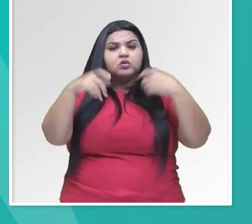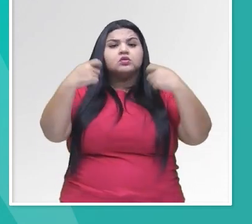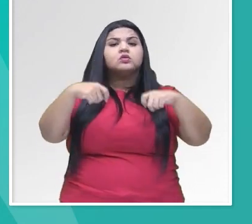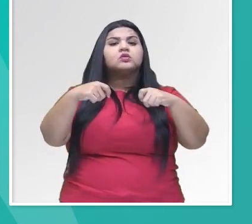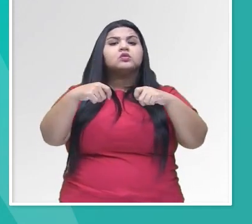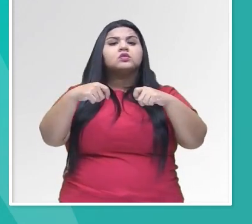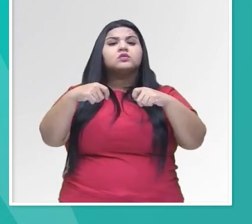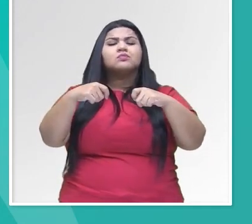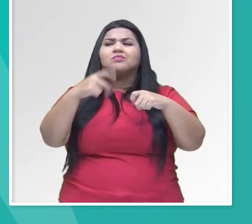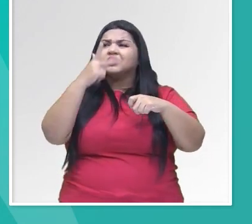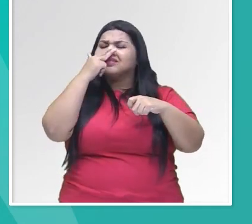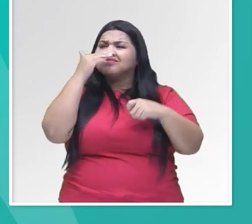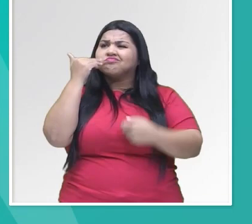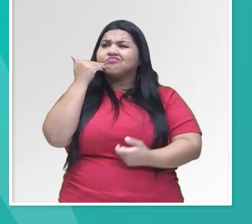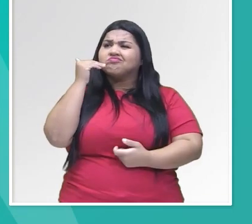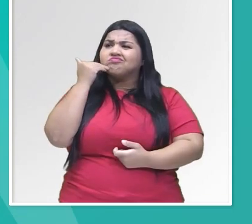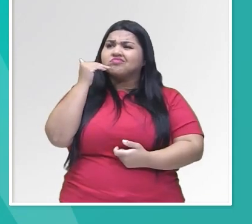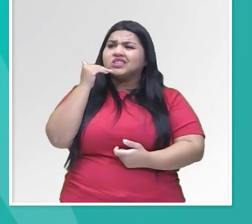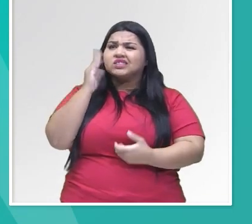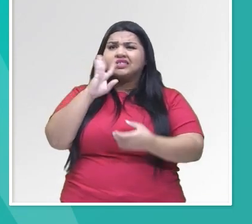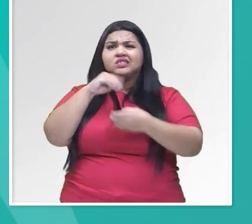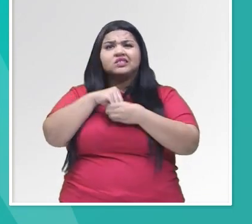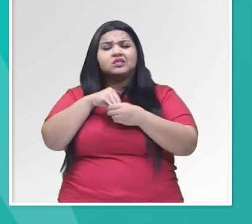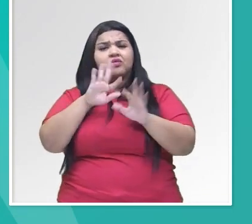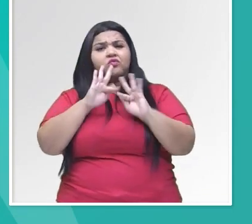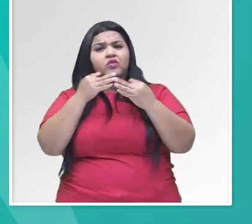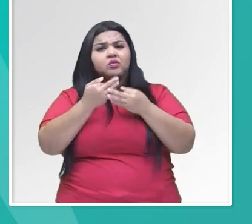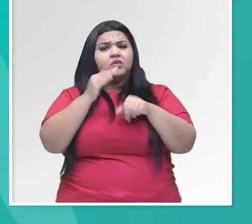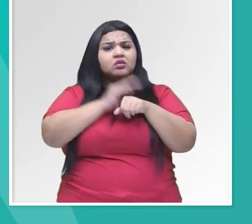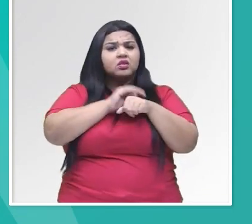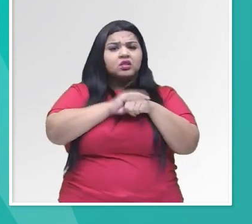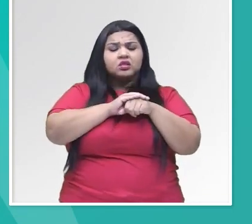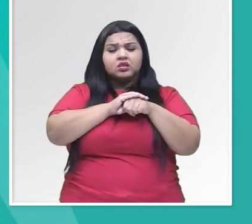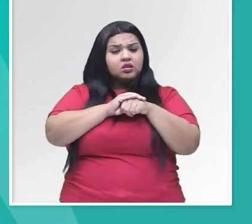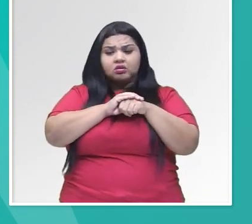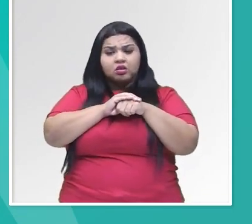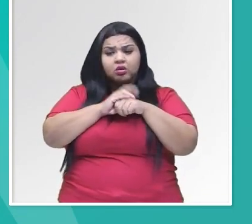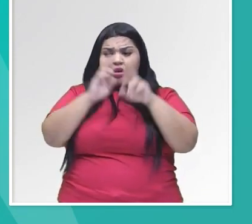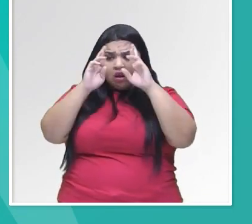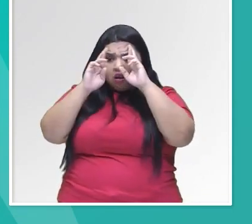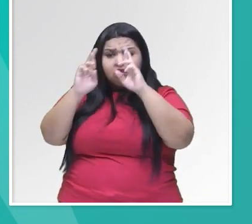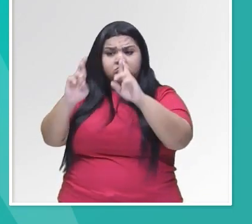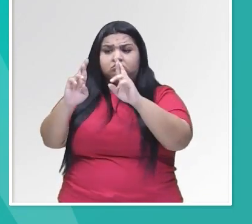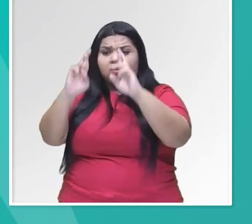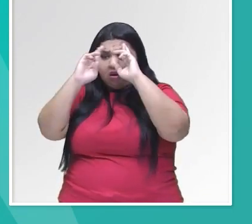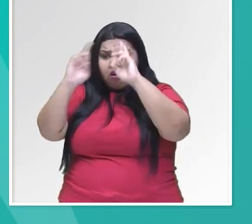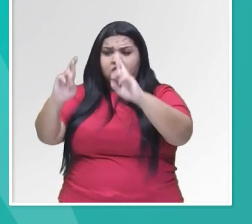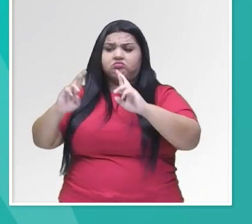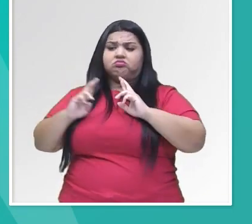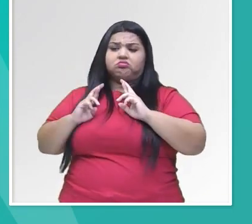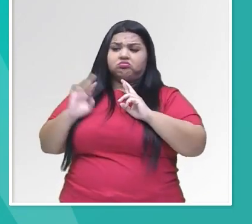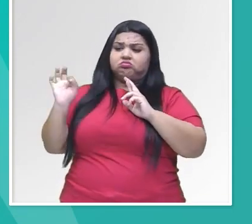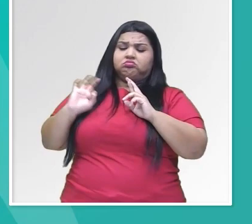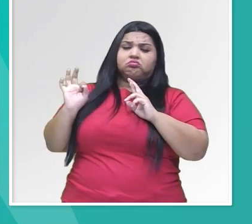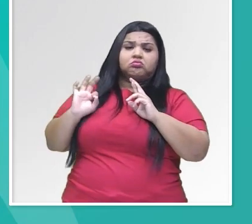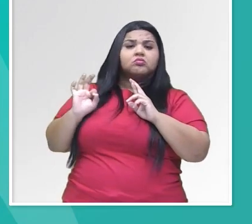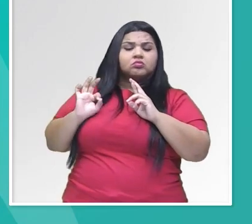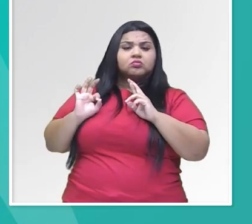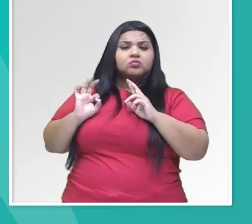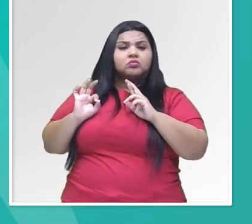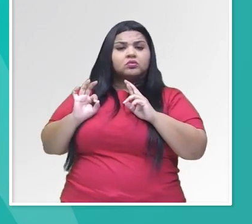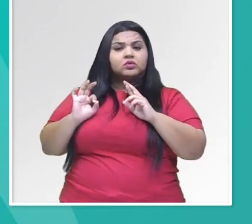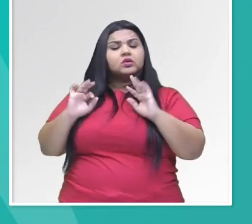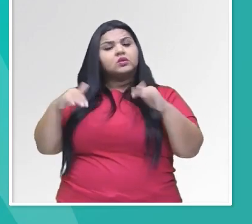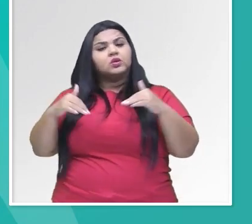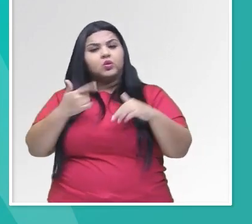um desajustado dentro da minha família. E não estarei sendo respeitado como gostaria também. Vamos